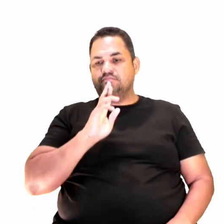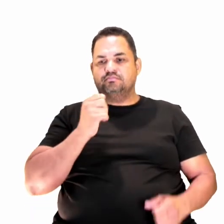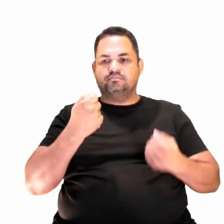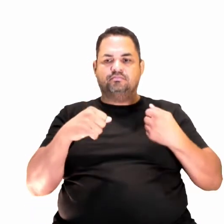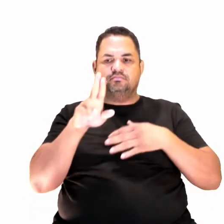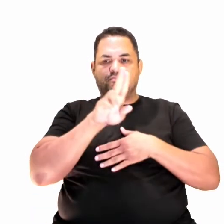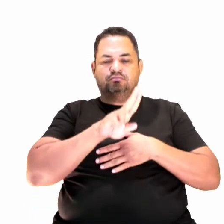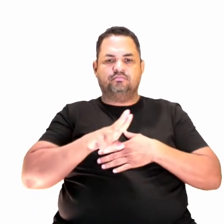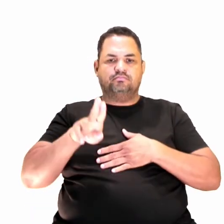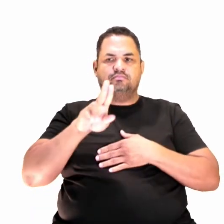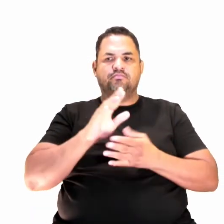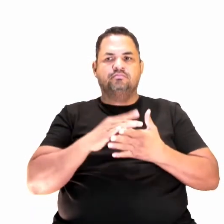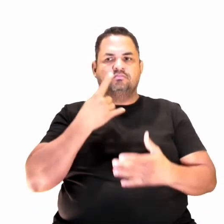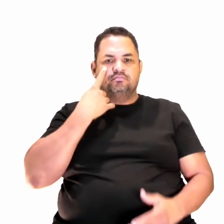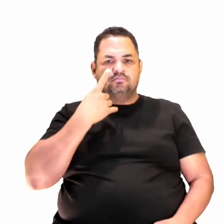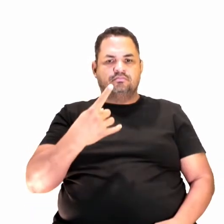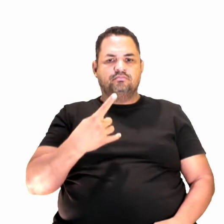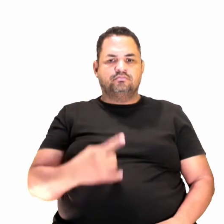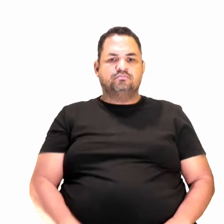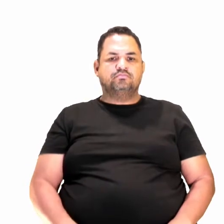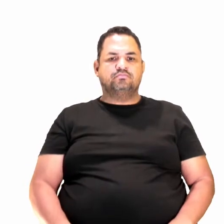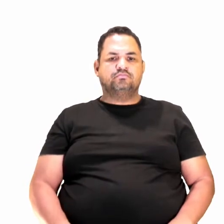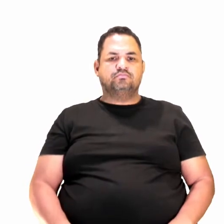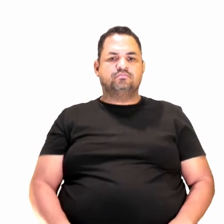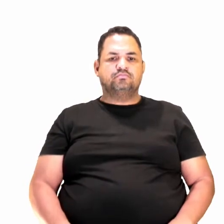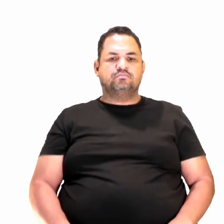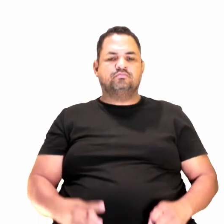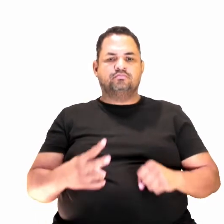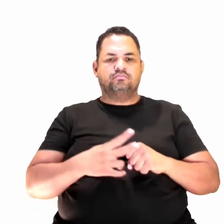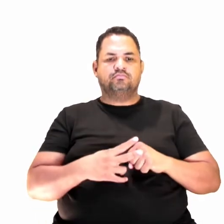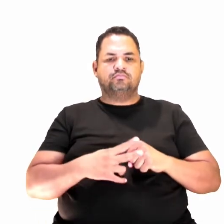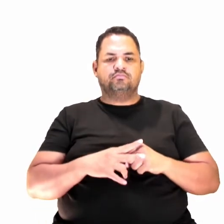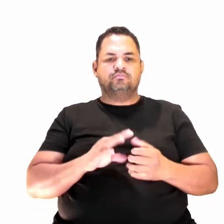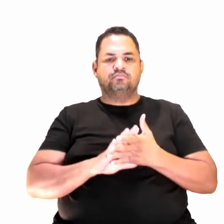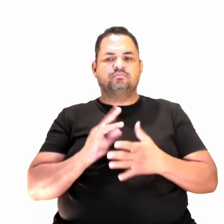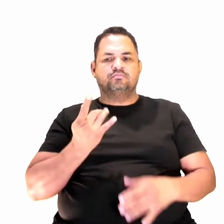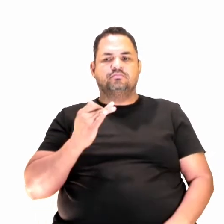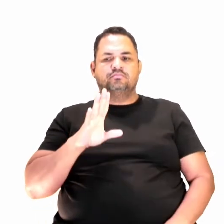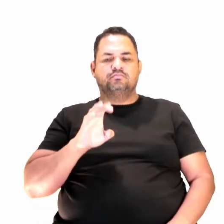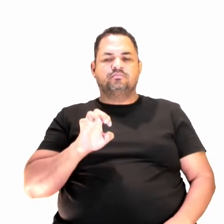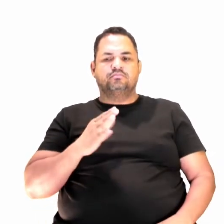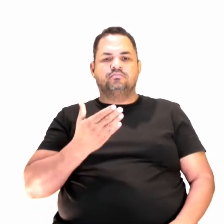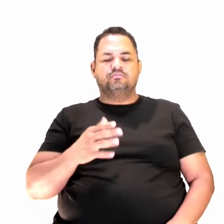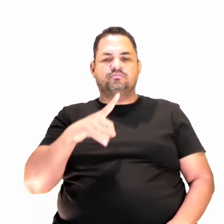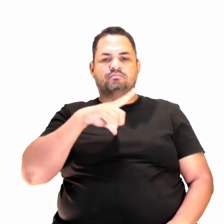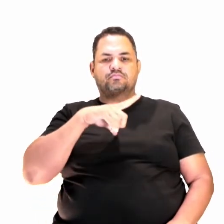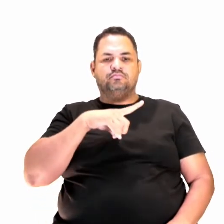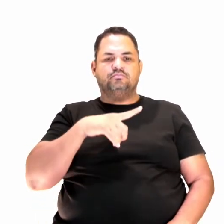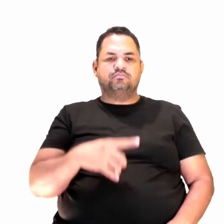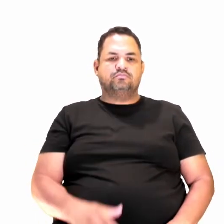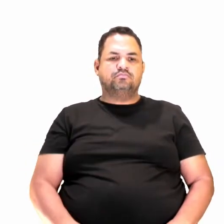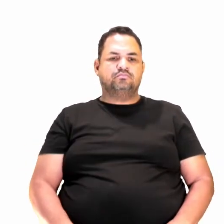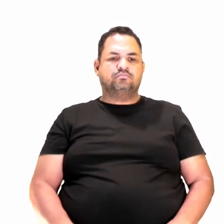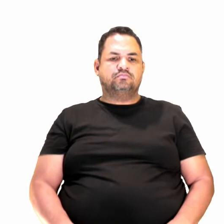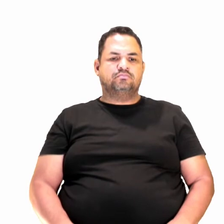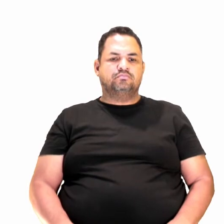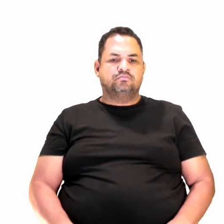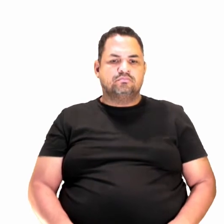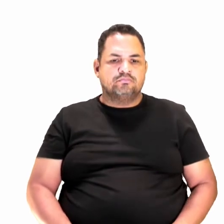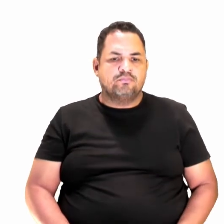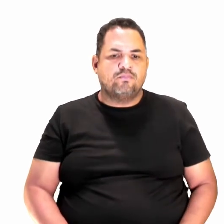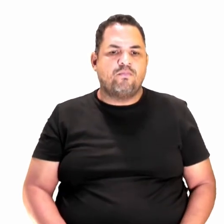a beard que significa barba. He has a beard, ele tem uma barba. Então, essa barba não é mustache, ou